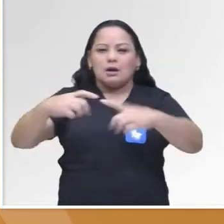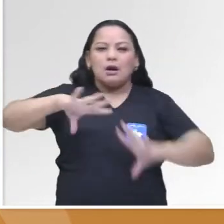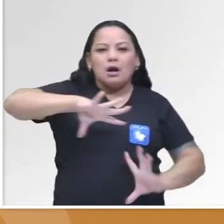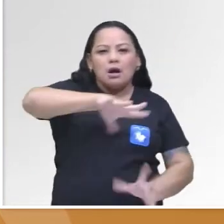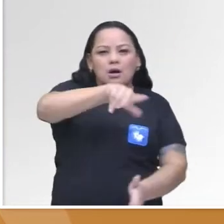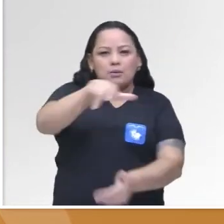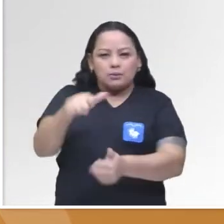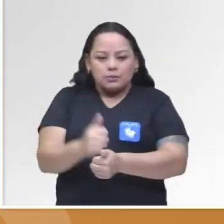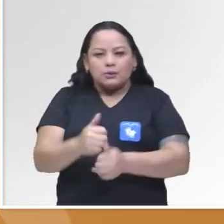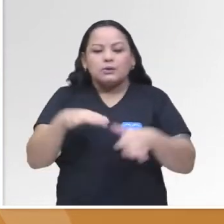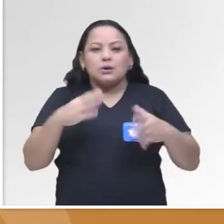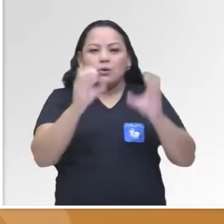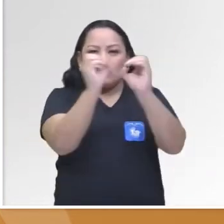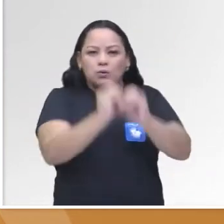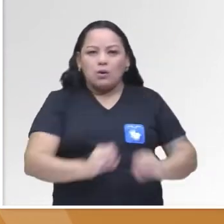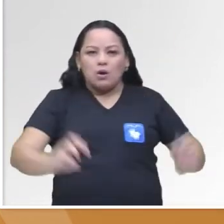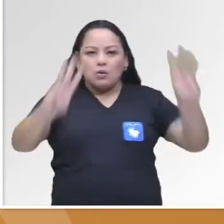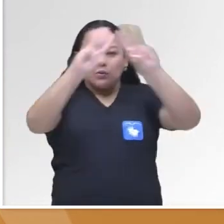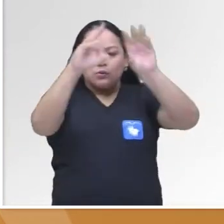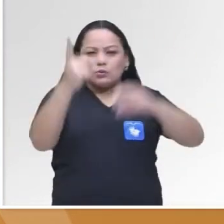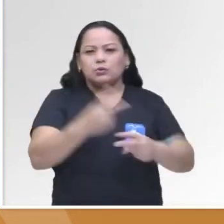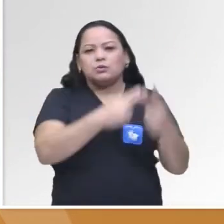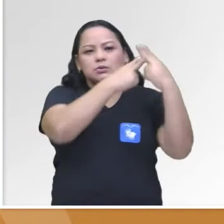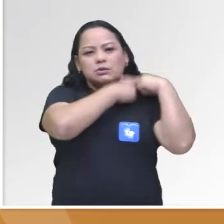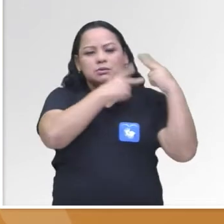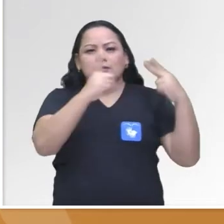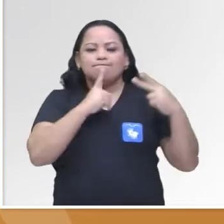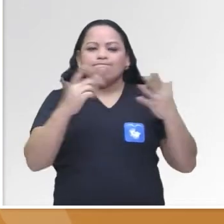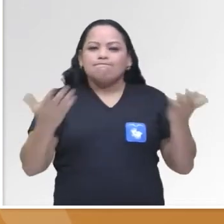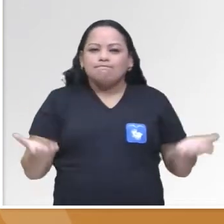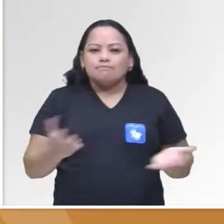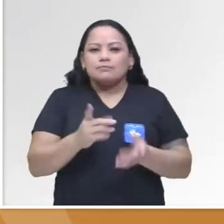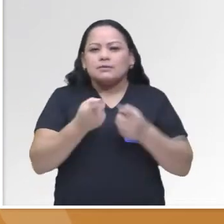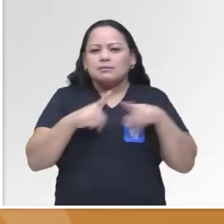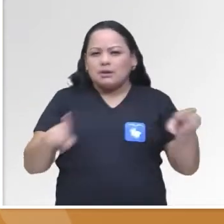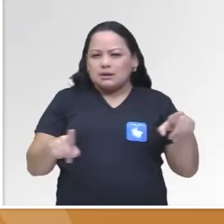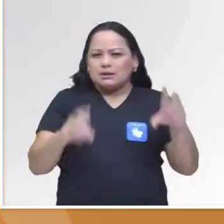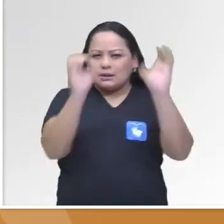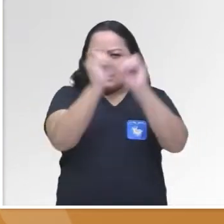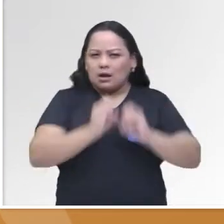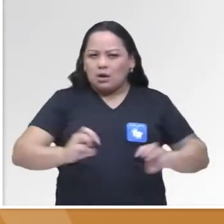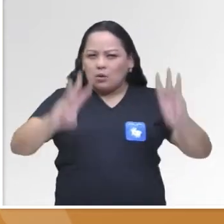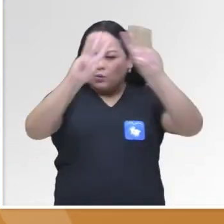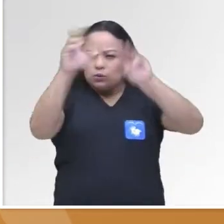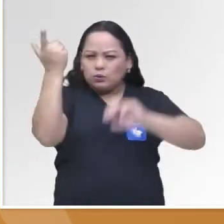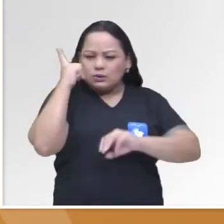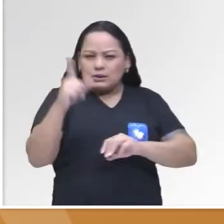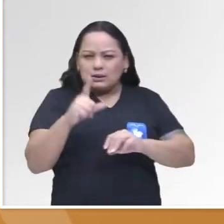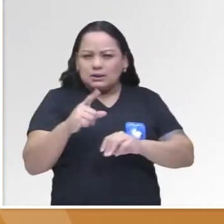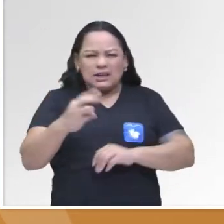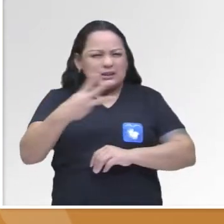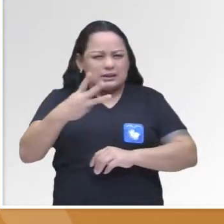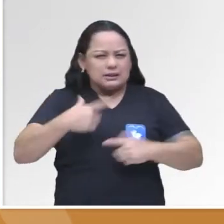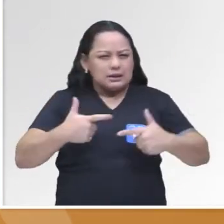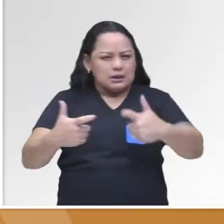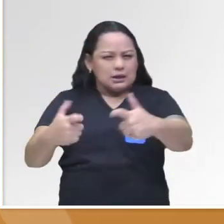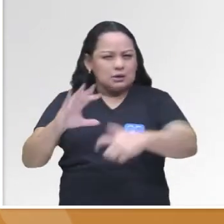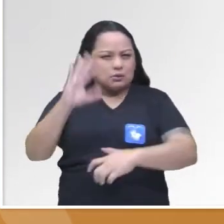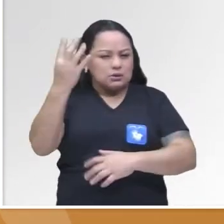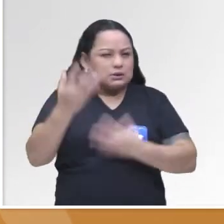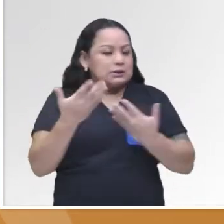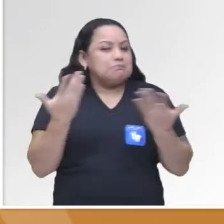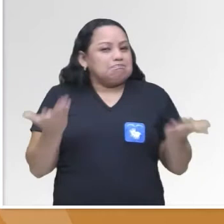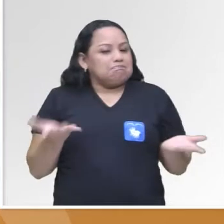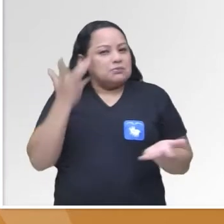é? Então a ONU agora tem essa grande função. Mas será que de fato ela vai conseguir? Será que pode haver uma terceira guerra mundial? Quem